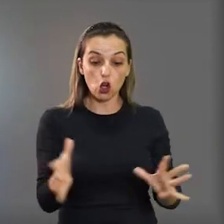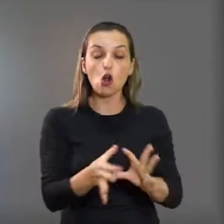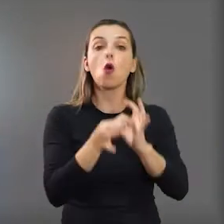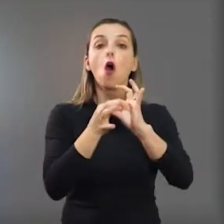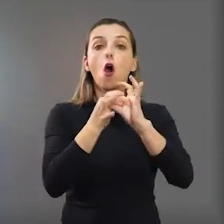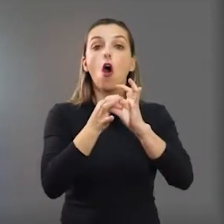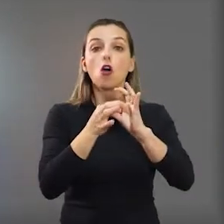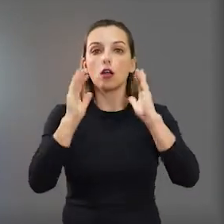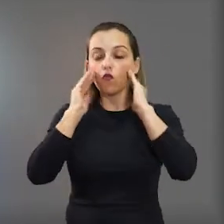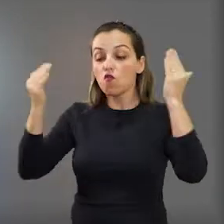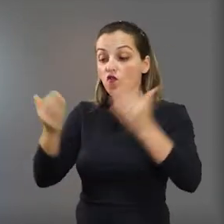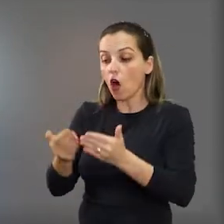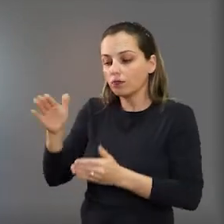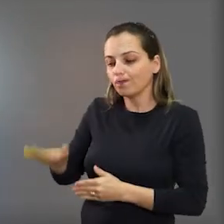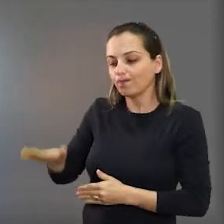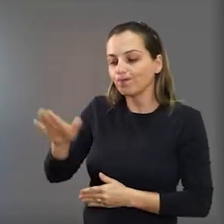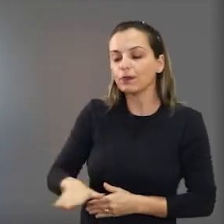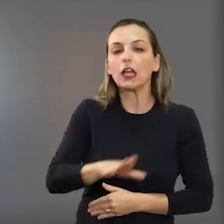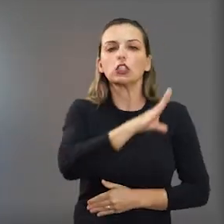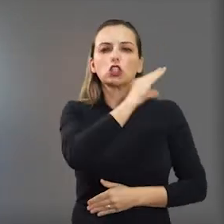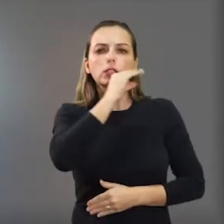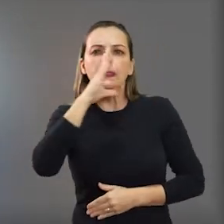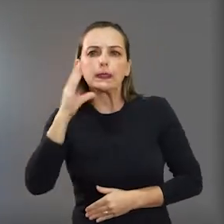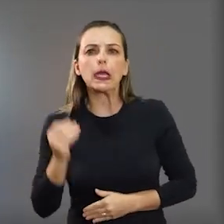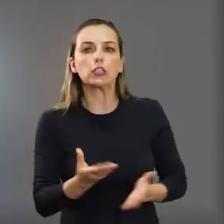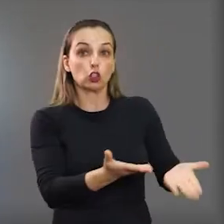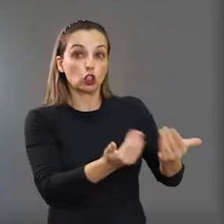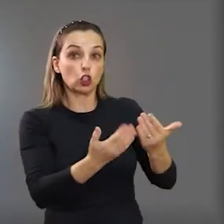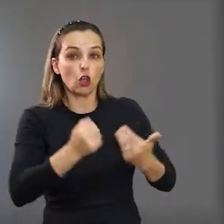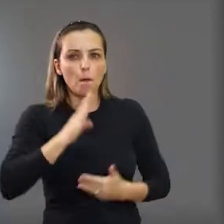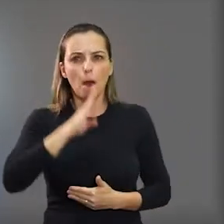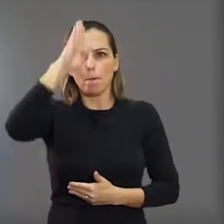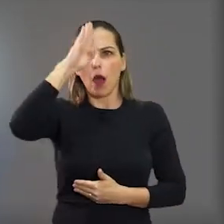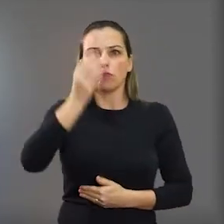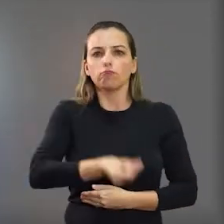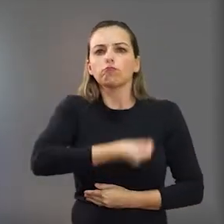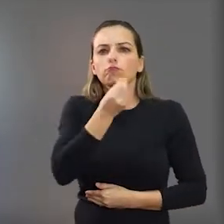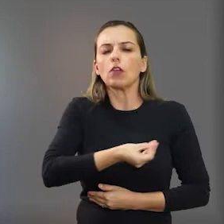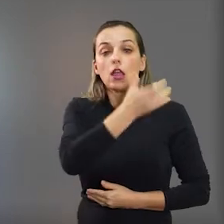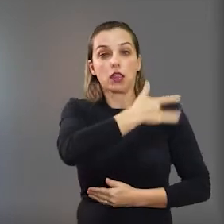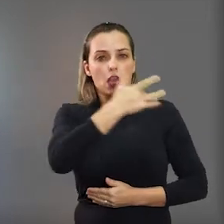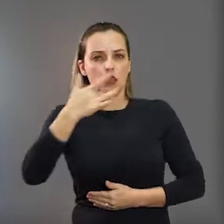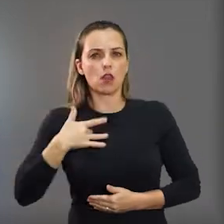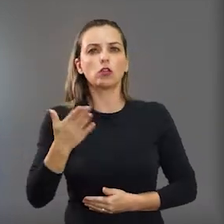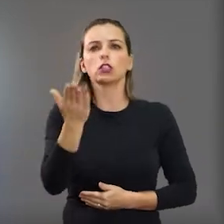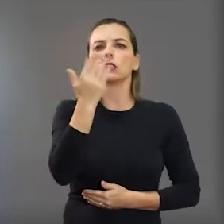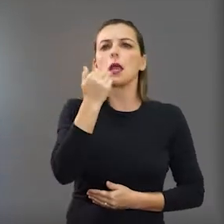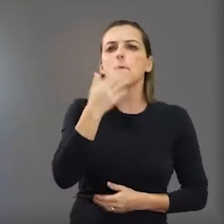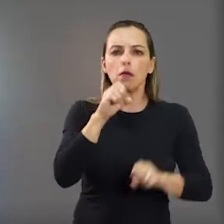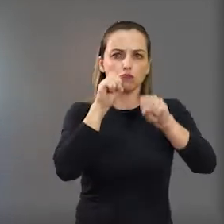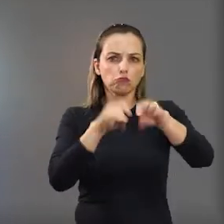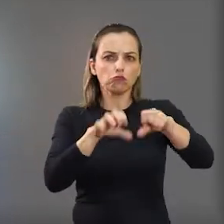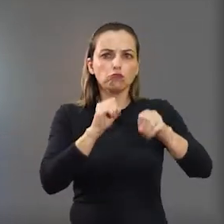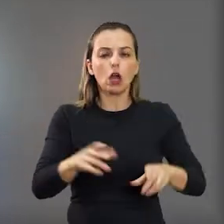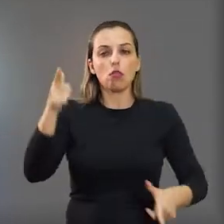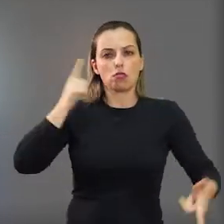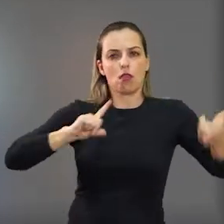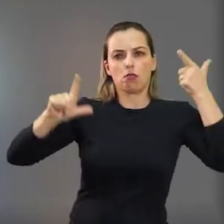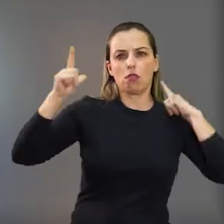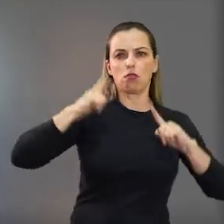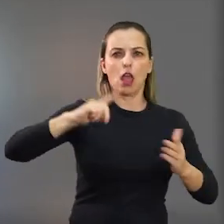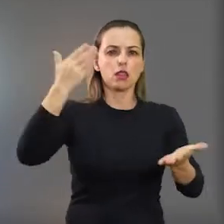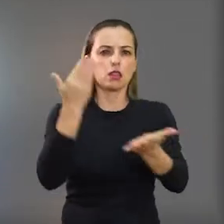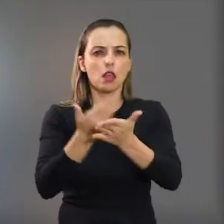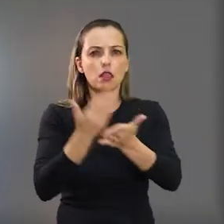da sociedade e do Estado assegurar à criança, ao adolescente e ao jovem com absoluta prioridade